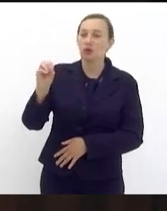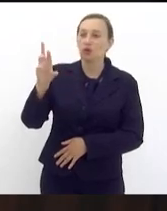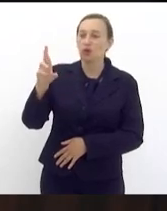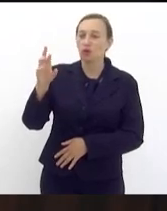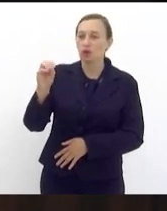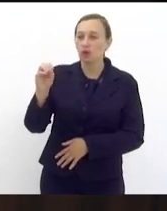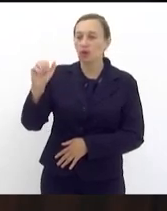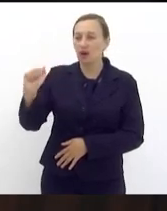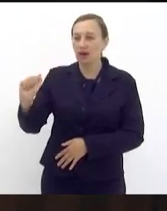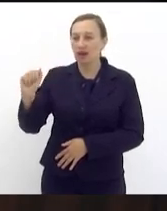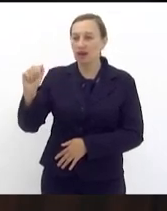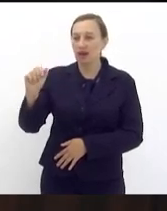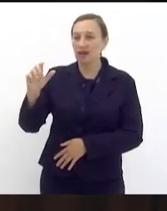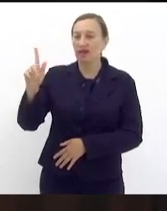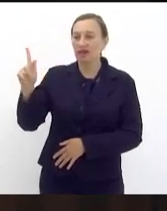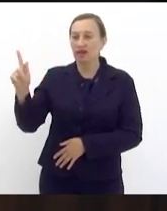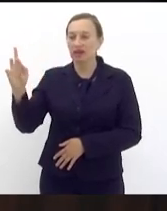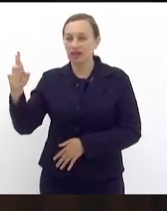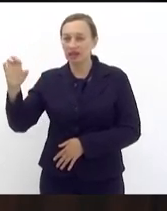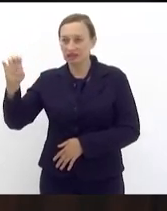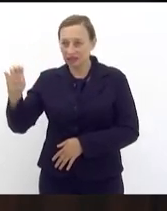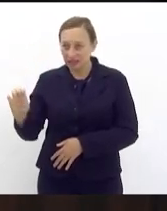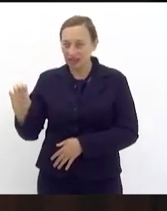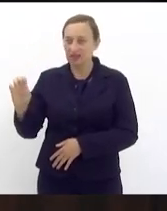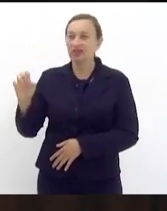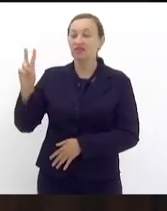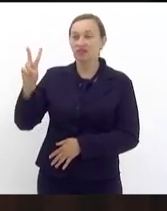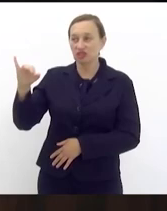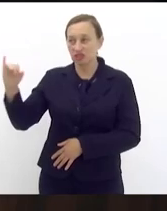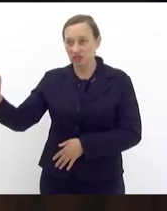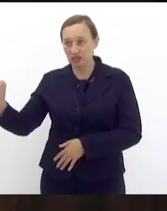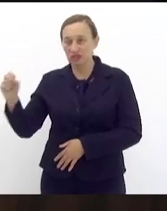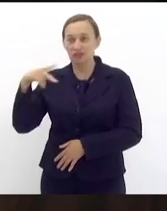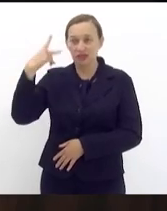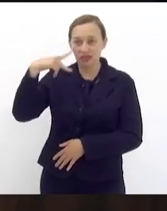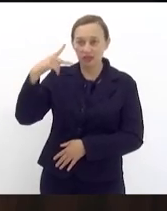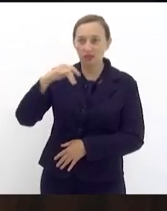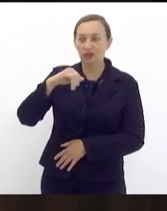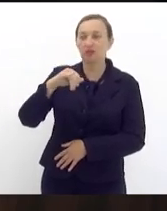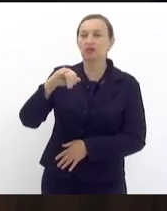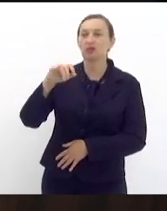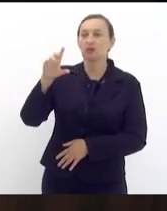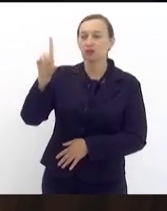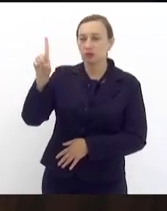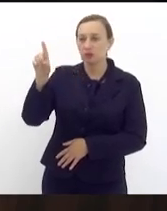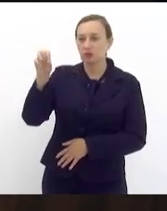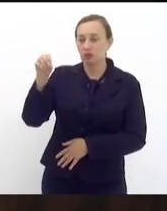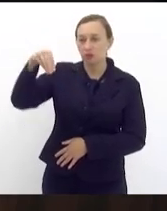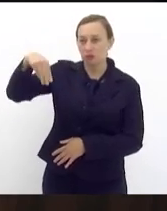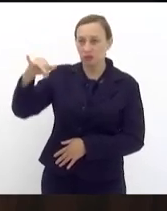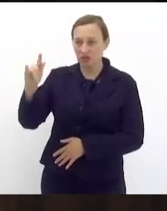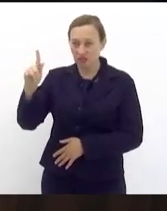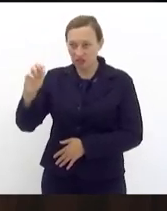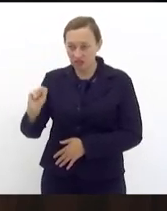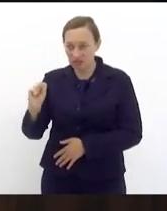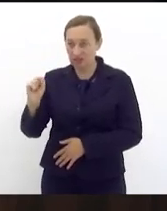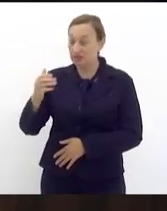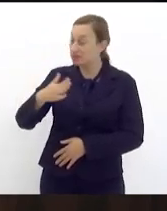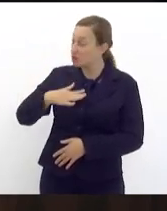vereador Vinícius Alves, vereador Zé Domingos, meu amigo,